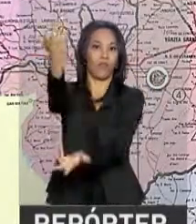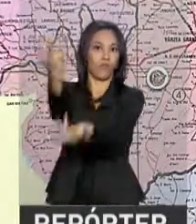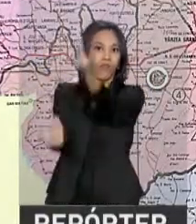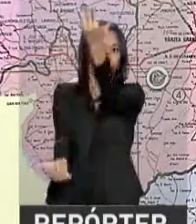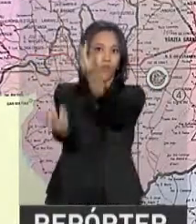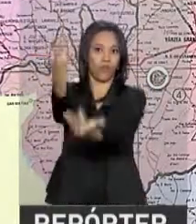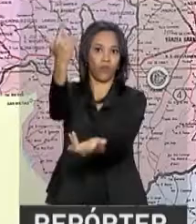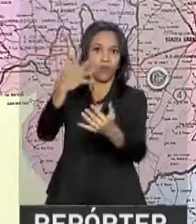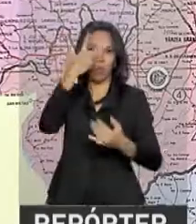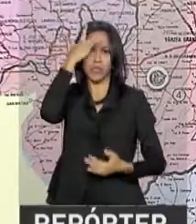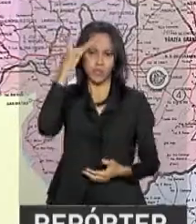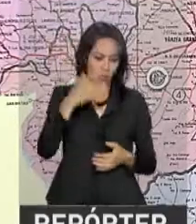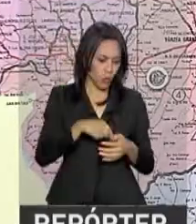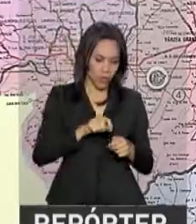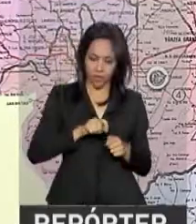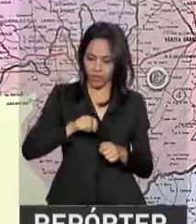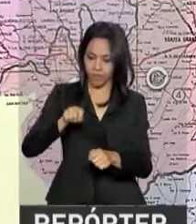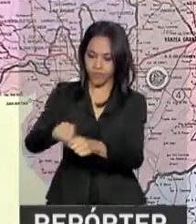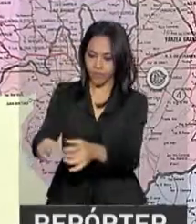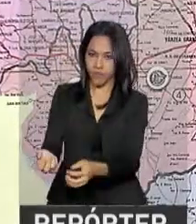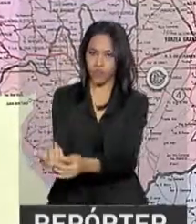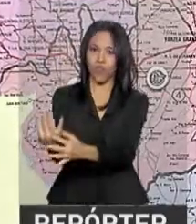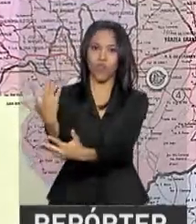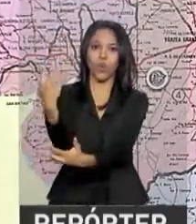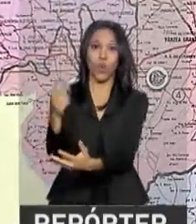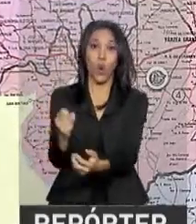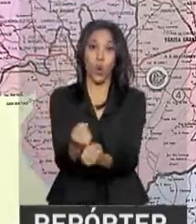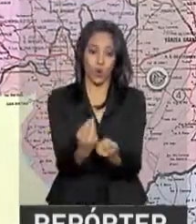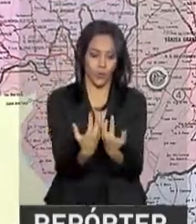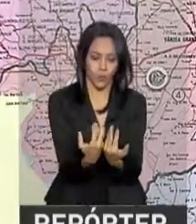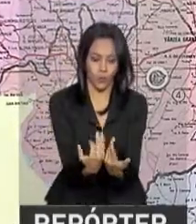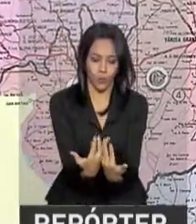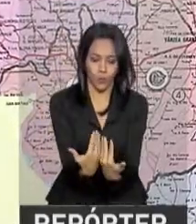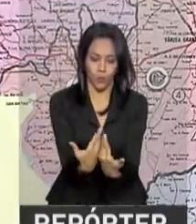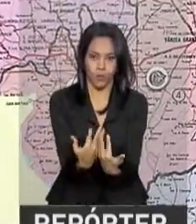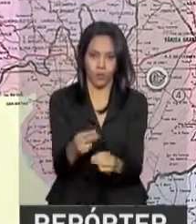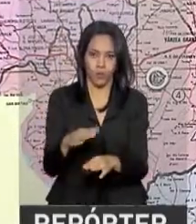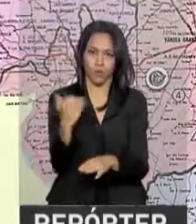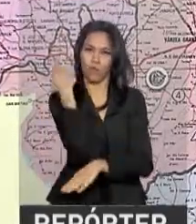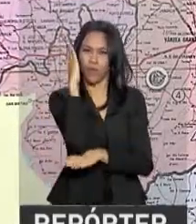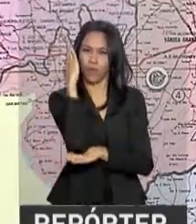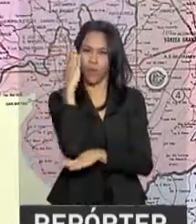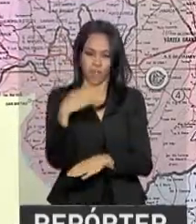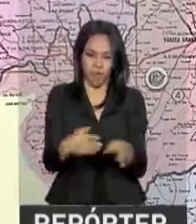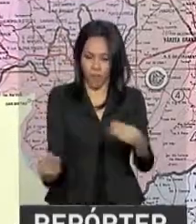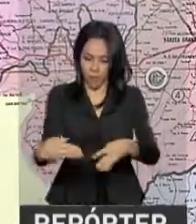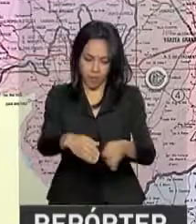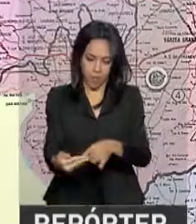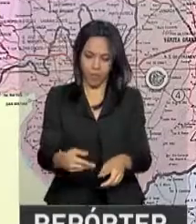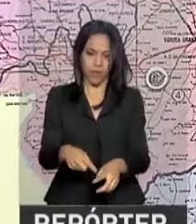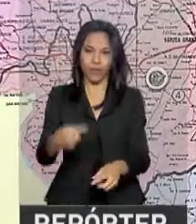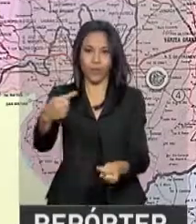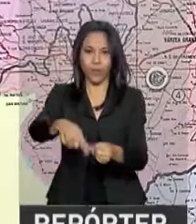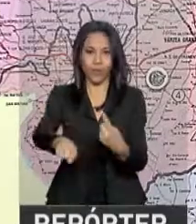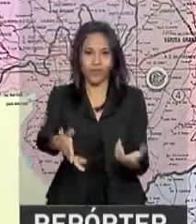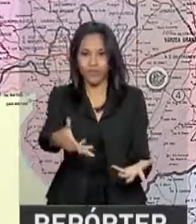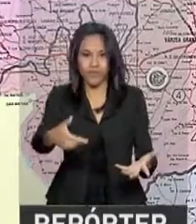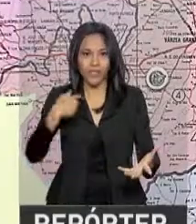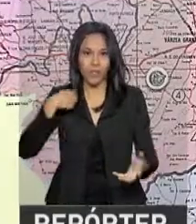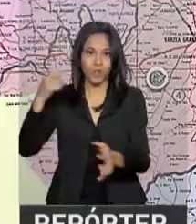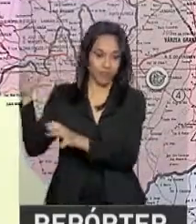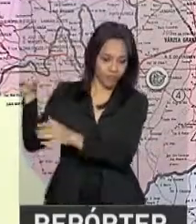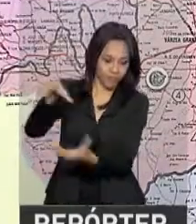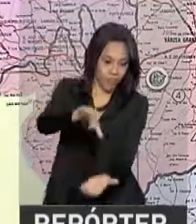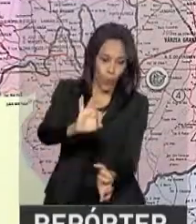fogo que alguém coloque, mal colocado, ou uma fogueira que alguém faz inapropriadamente, que não apaga essa fogueira,